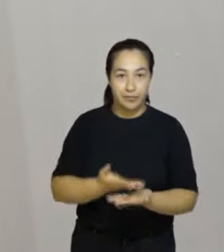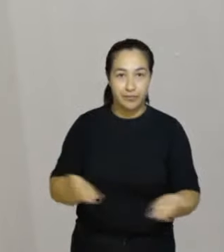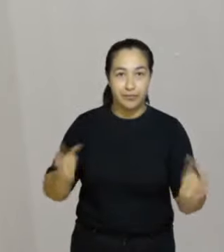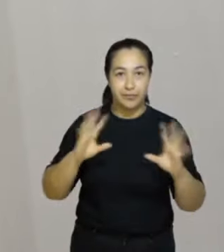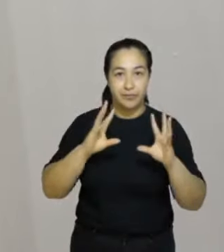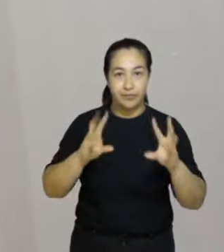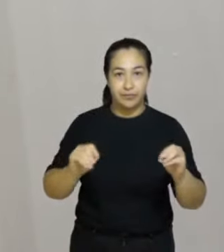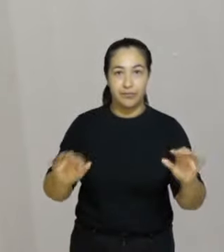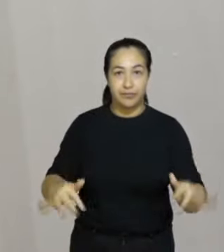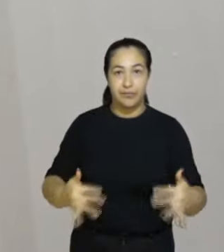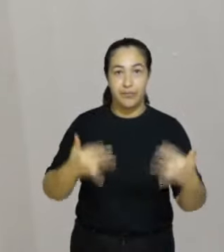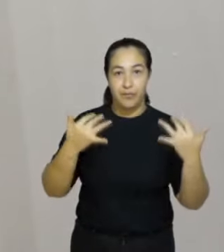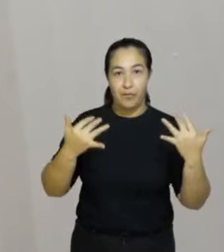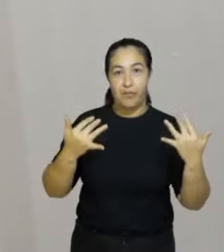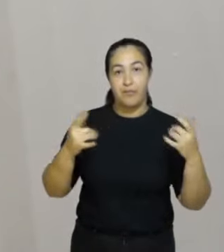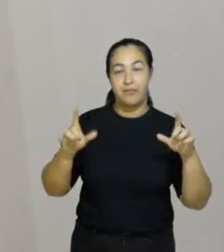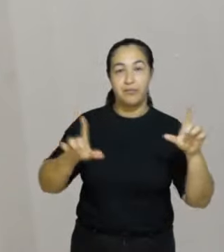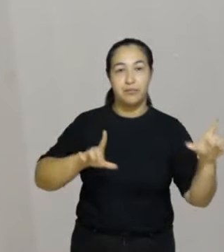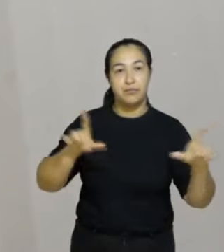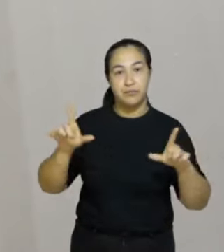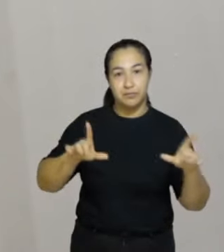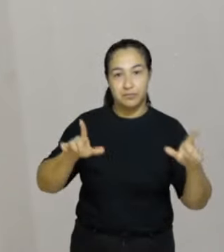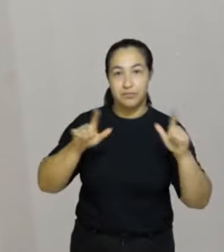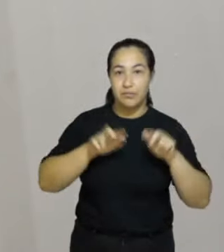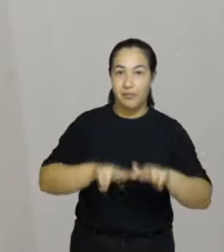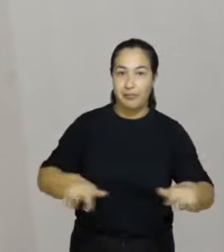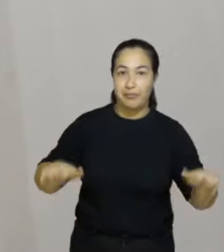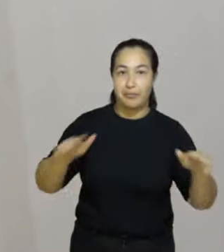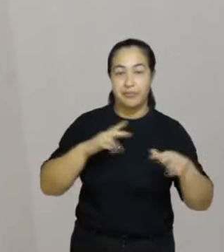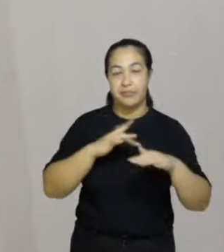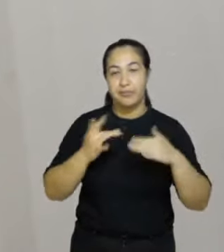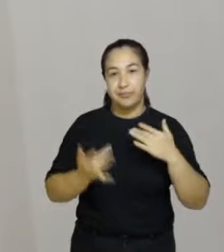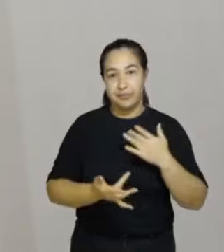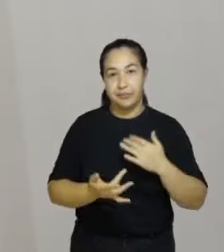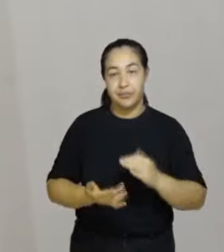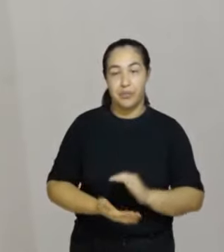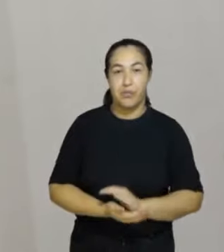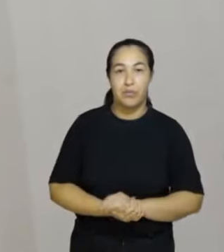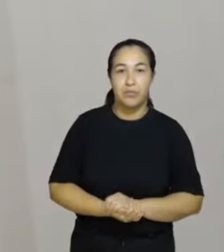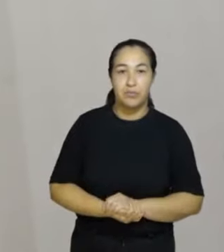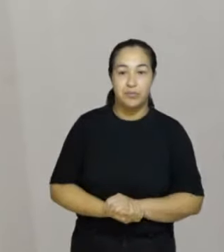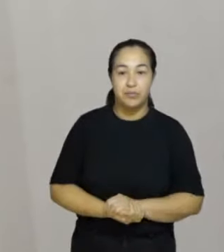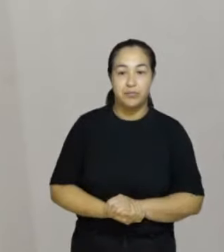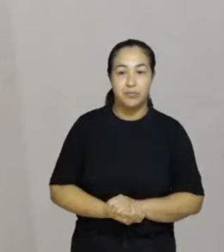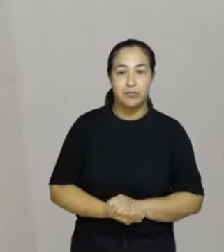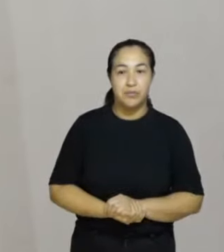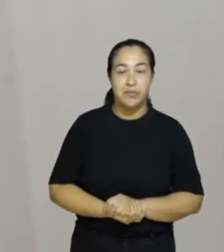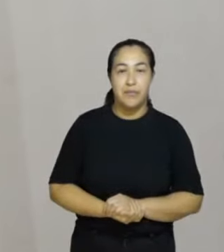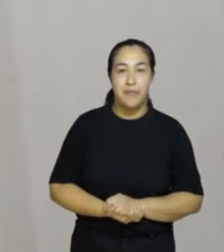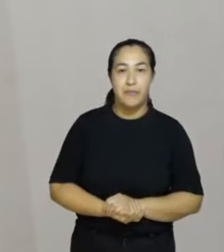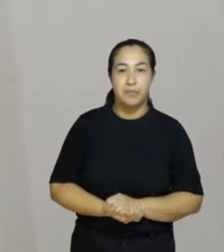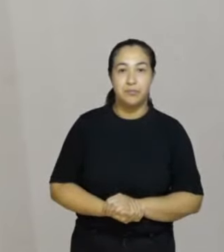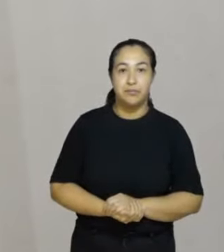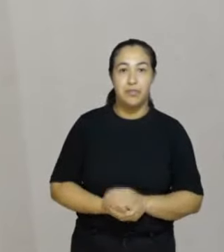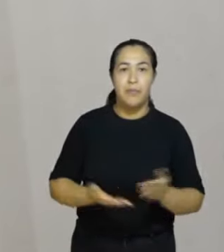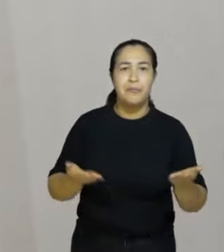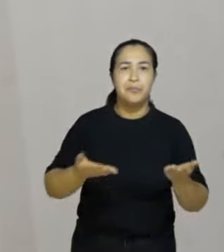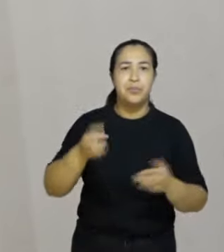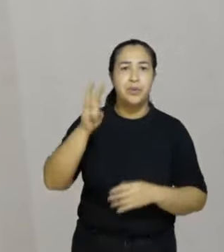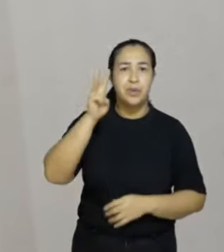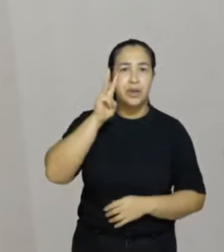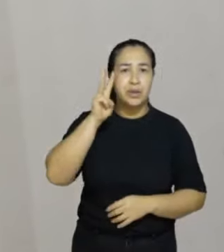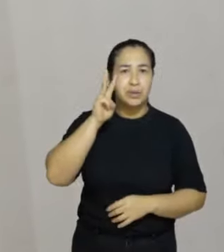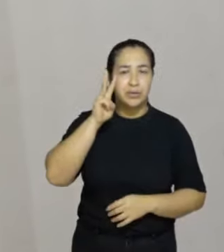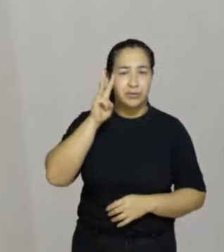e a todos os catarinenses que nos acompanham pela TV Alesc. Uma manchete nesta terça-feira me